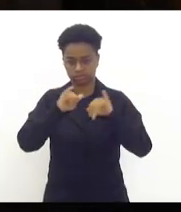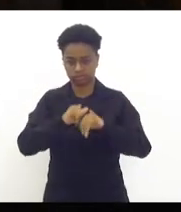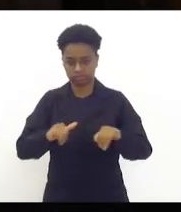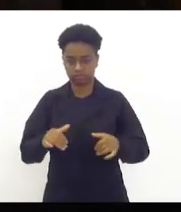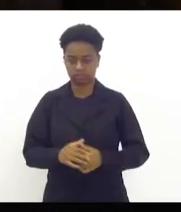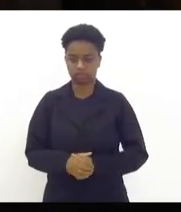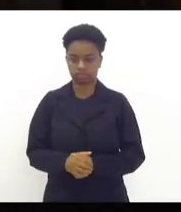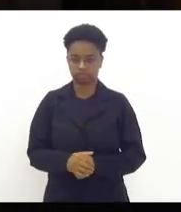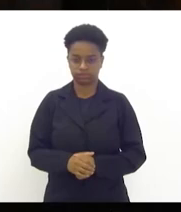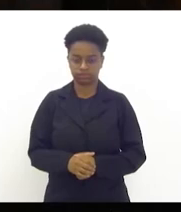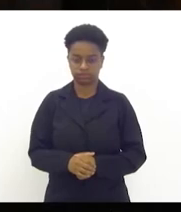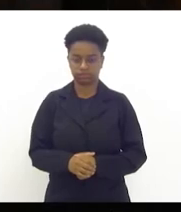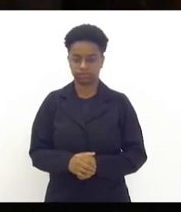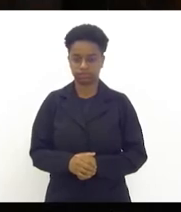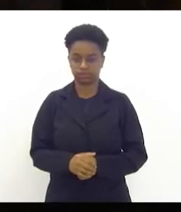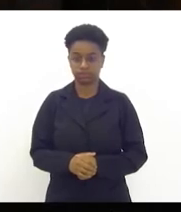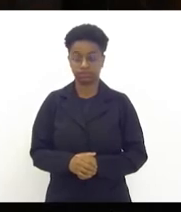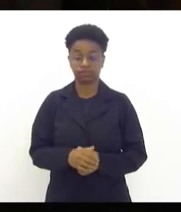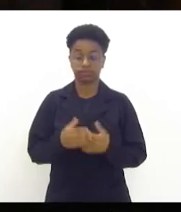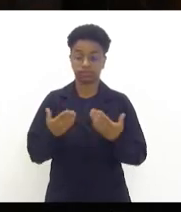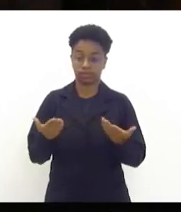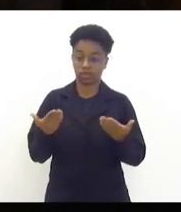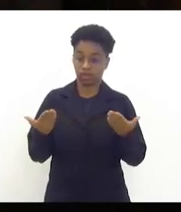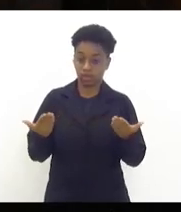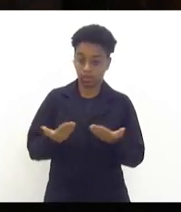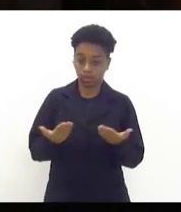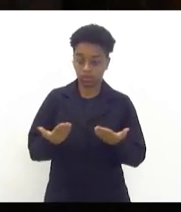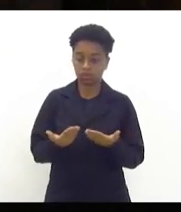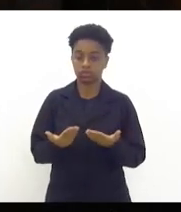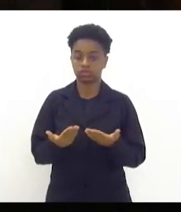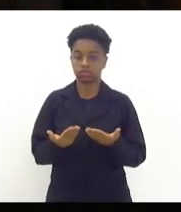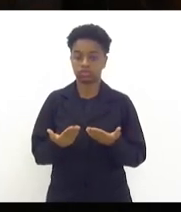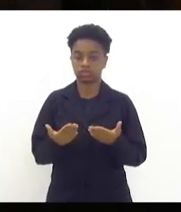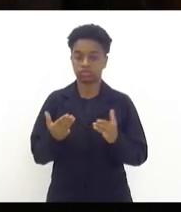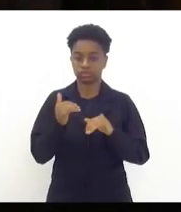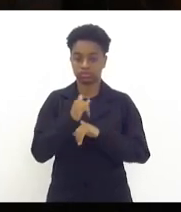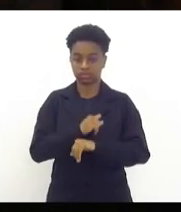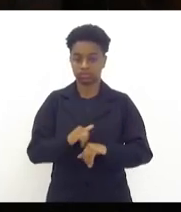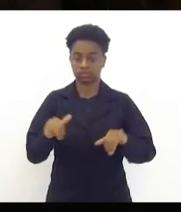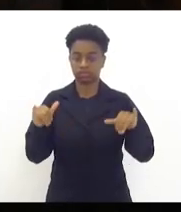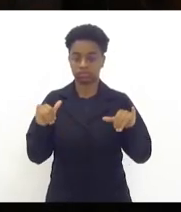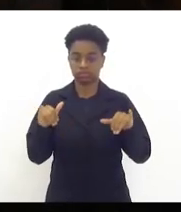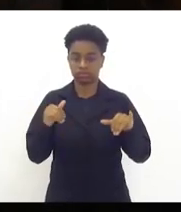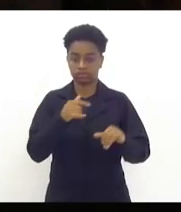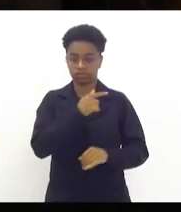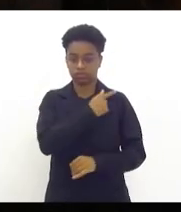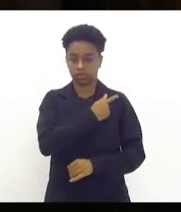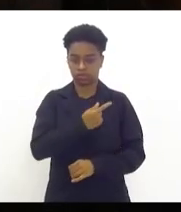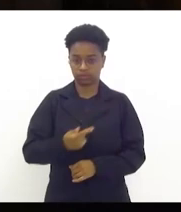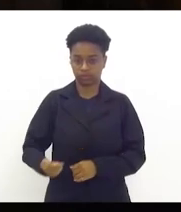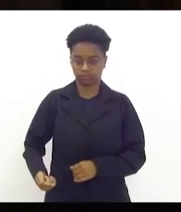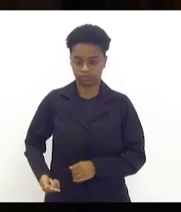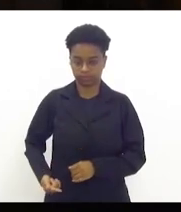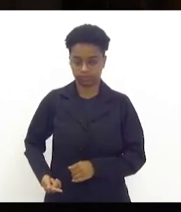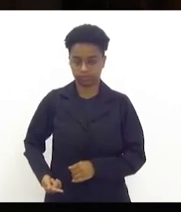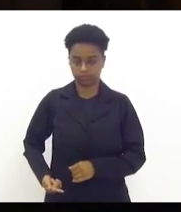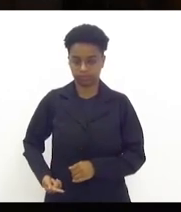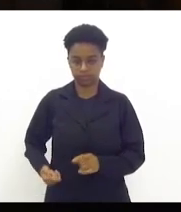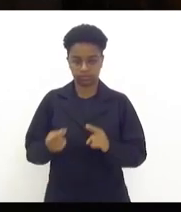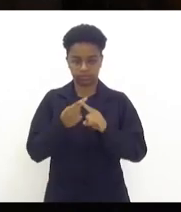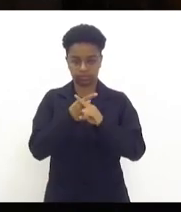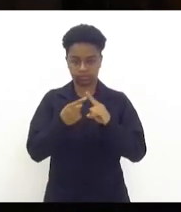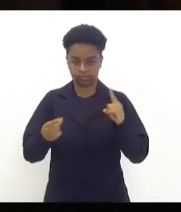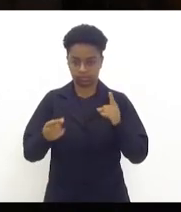E, no dia de hoje, foi anunciado que o governador anulou